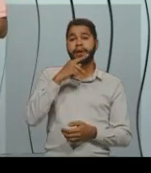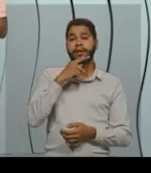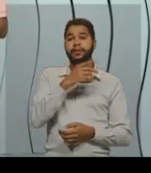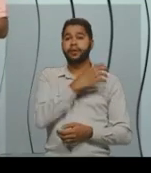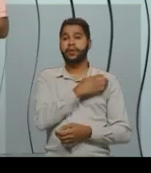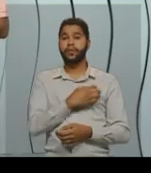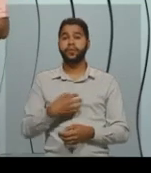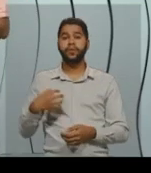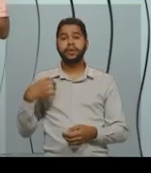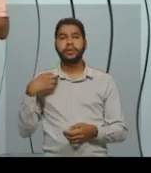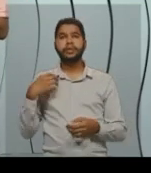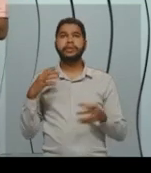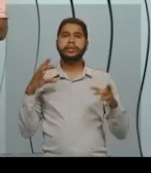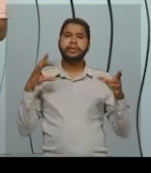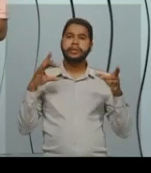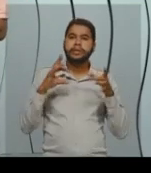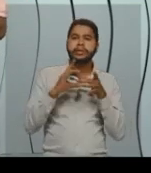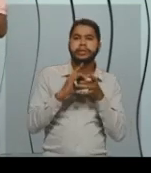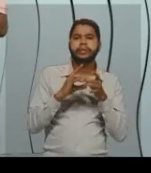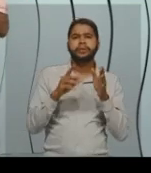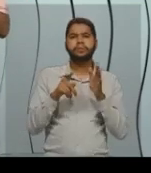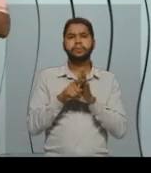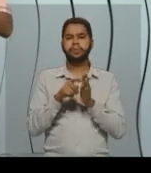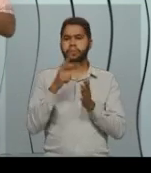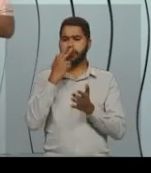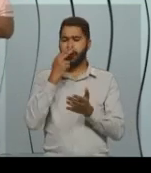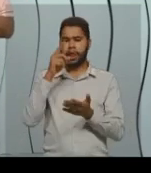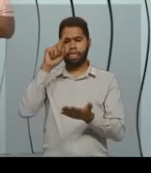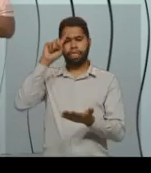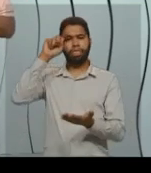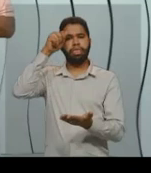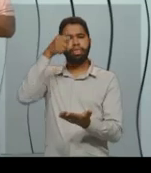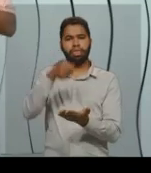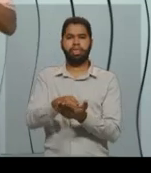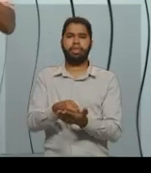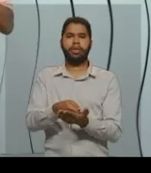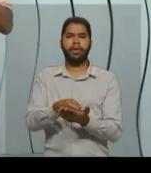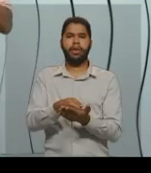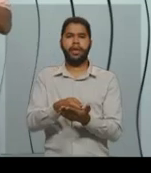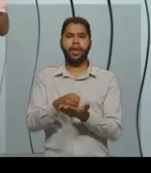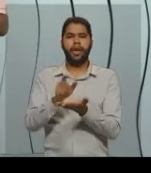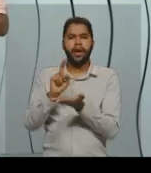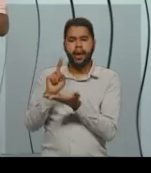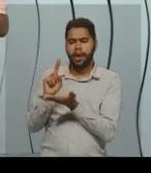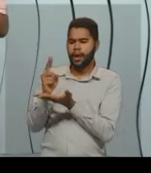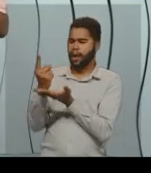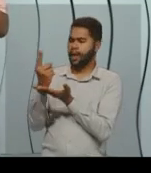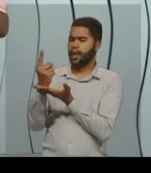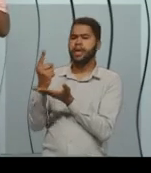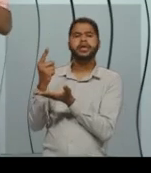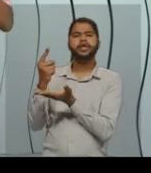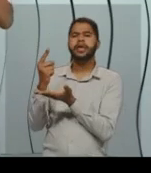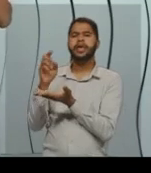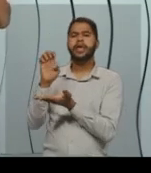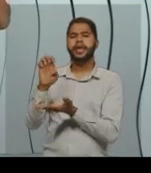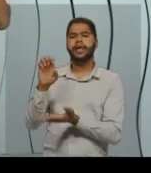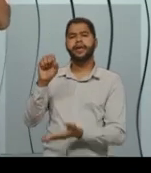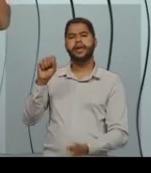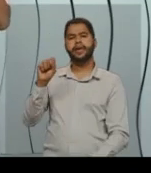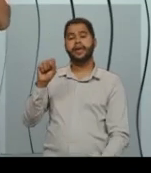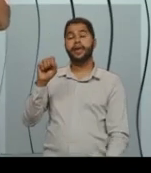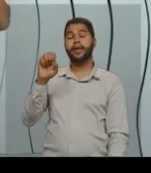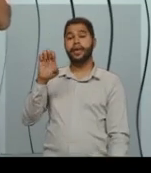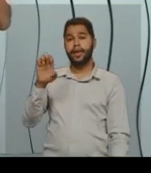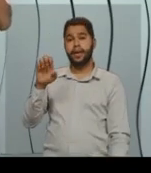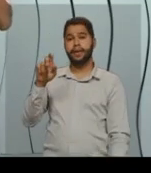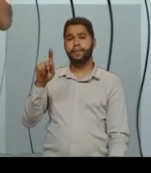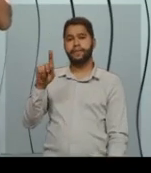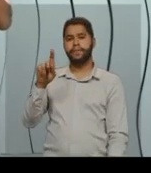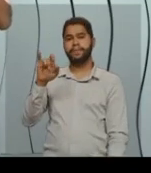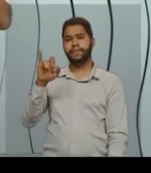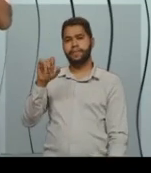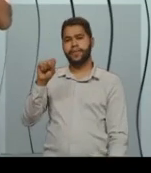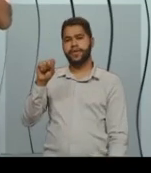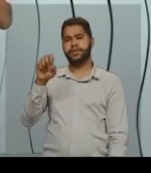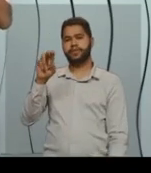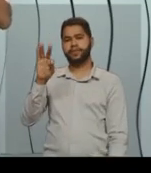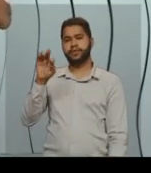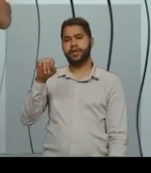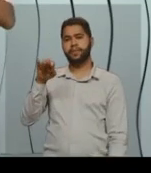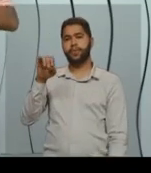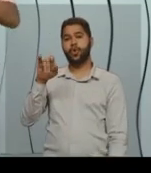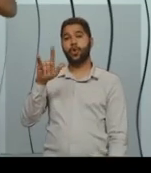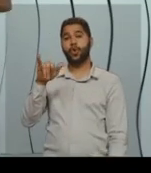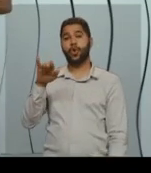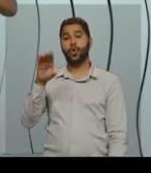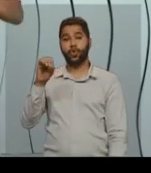com um certo determinismo epistemológico. Por quê? Se eu sei o que é certo, eu vou agir de